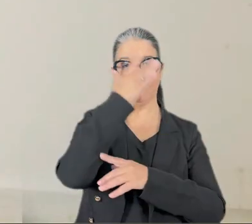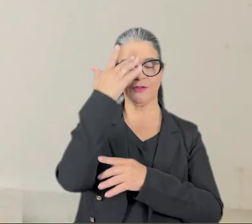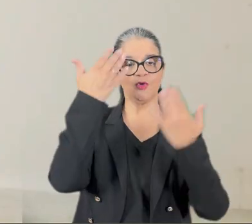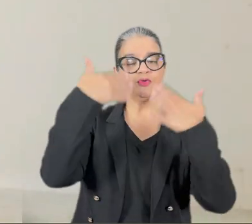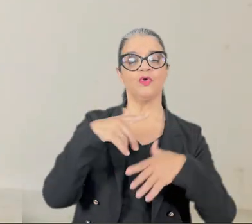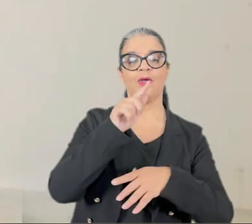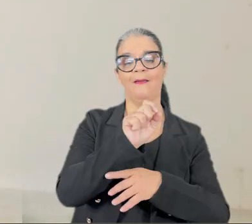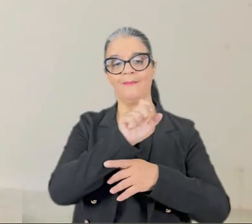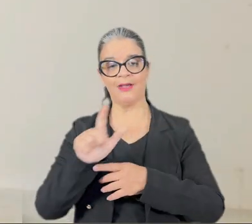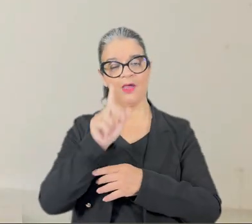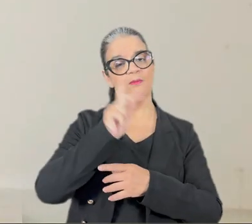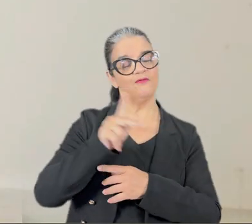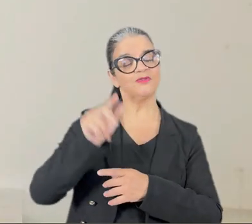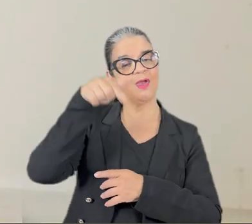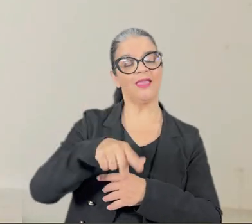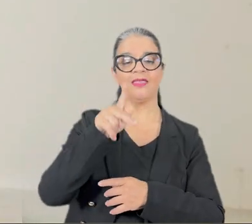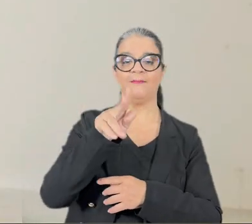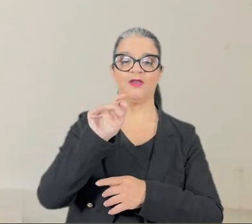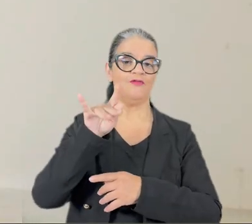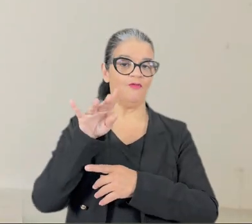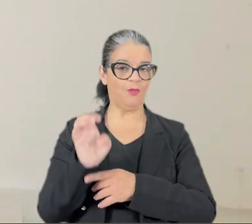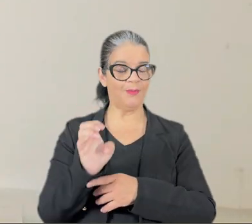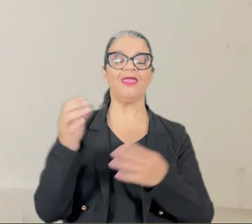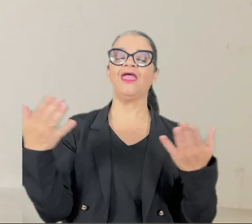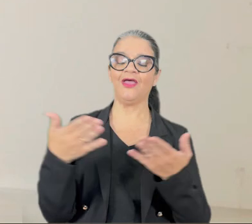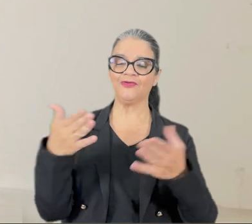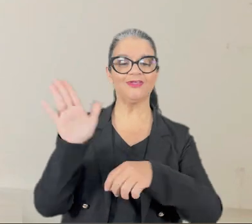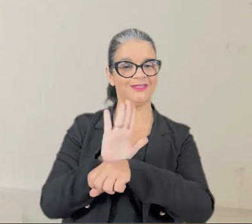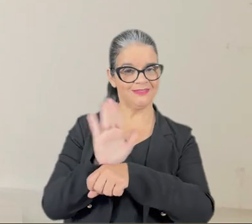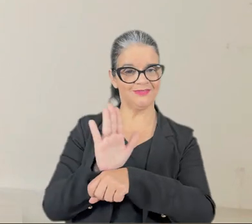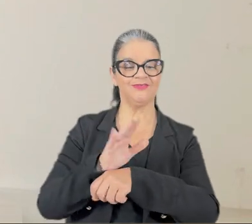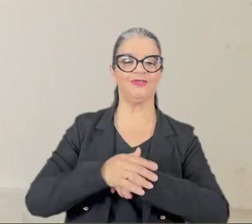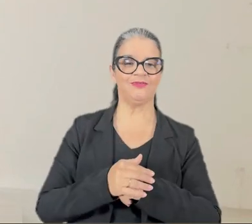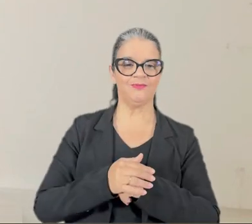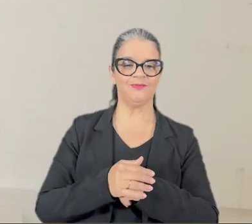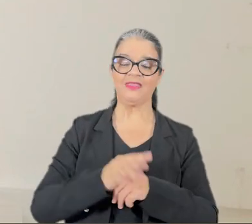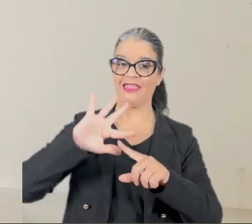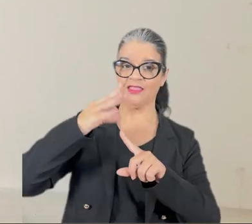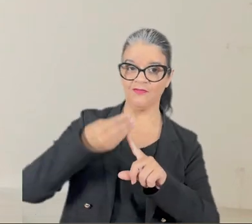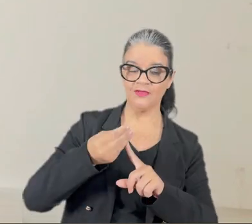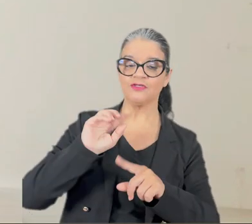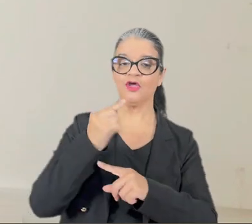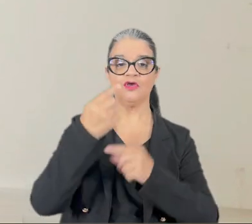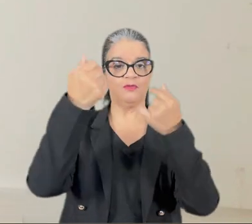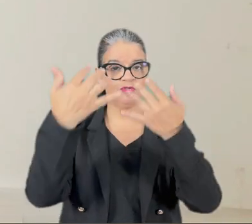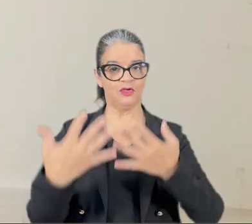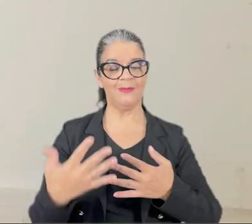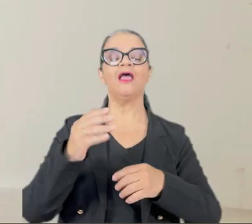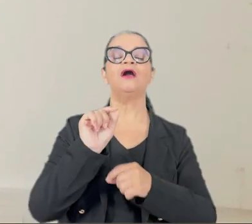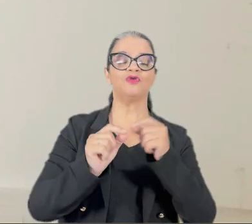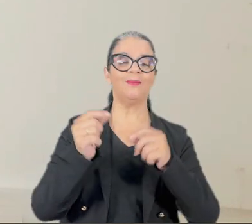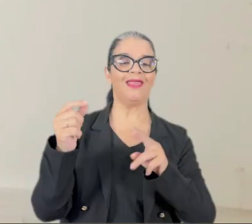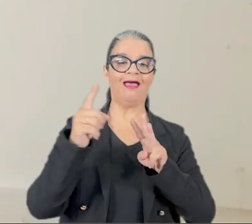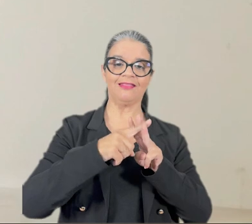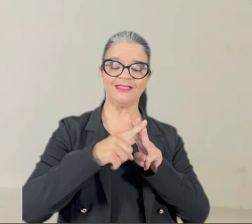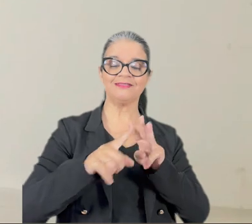Olá pessoal, professor Gabriel falando aqui do Pré-VUP. Nesse vídeo de física, nós vamos falar da